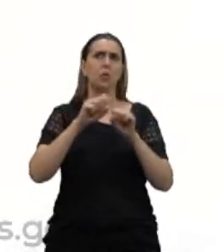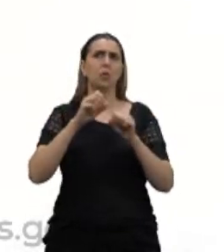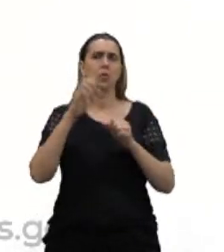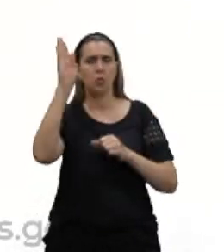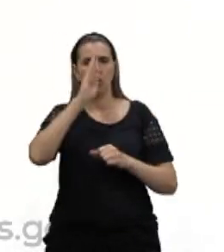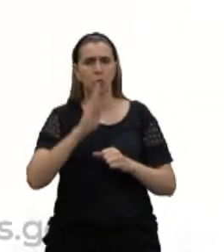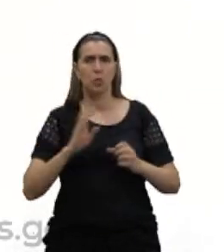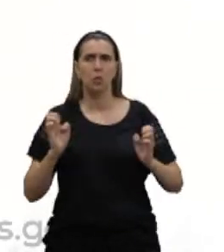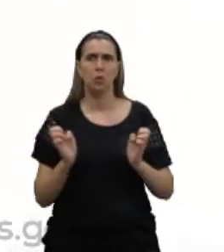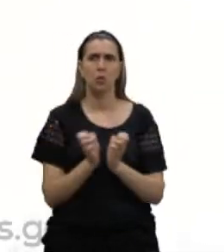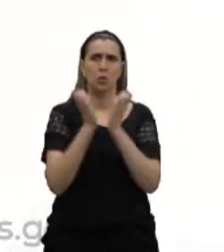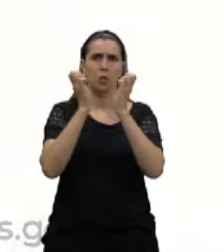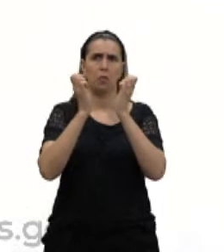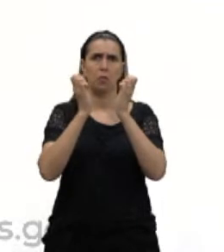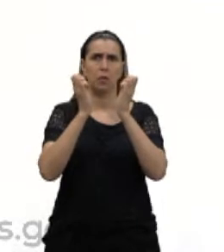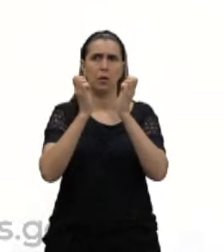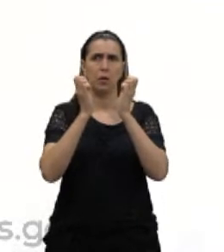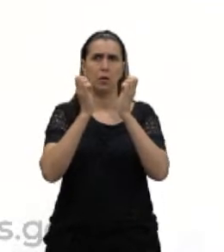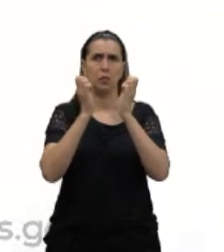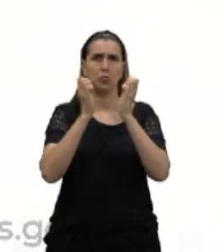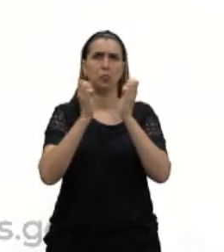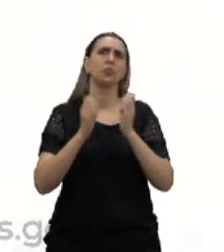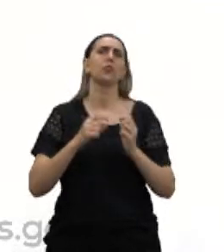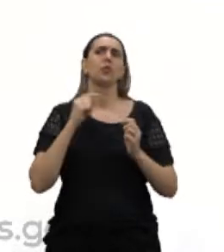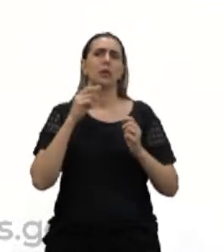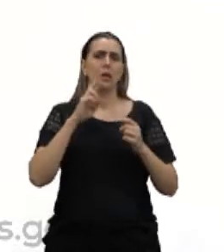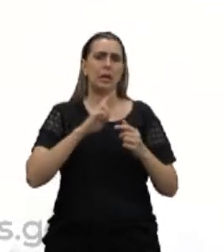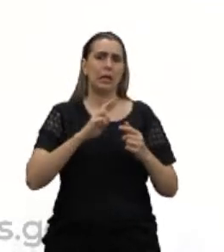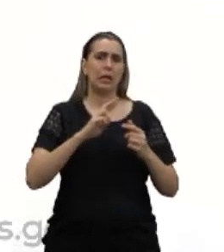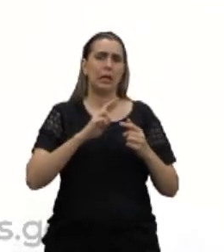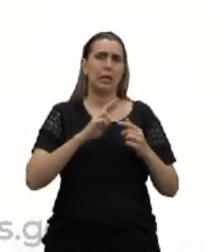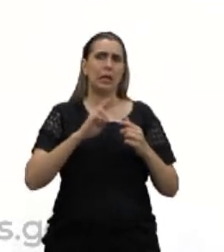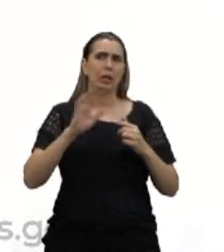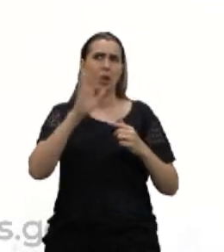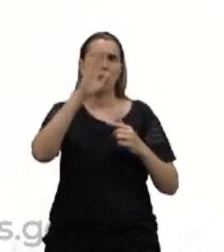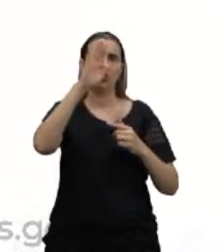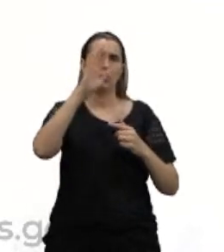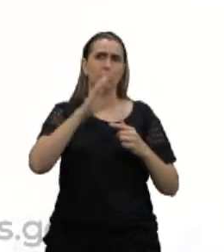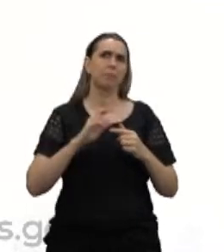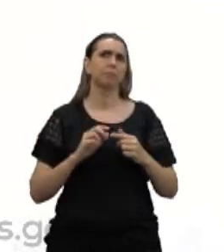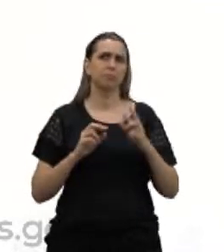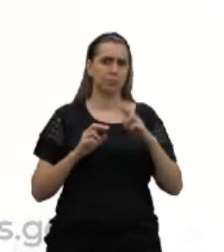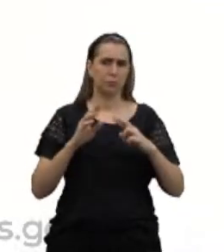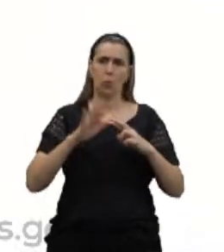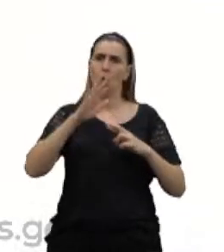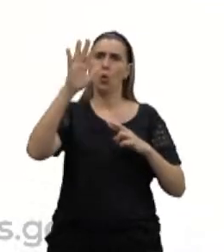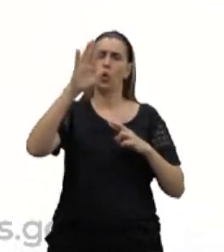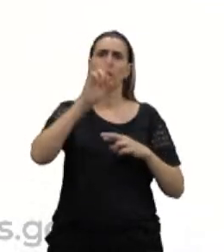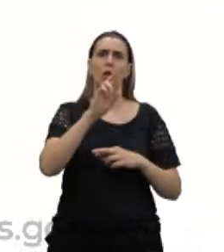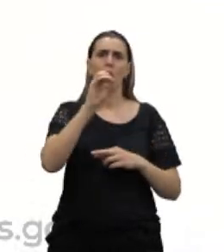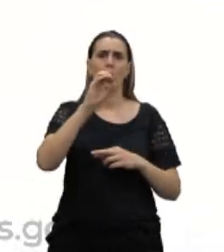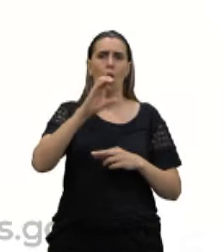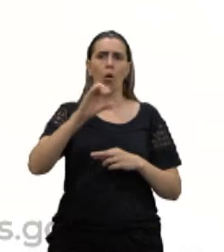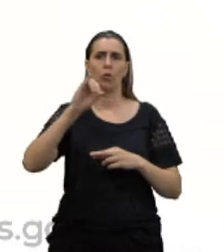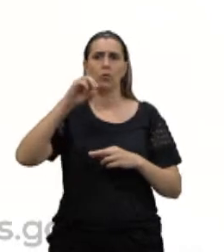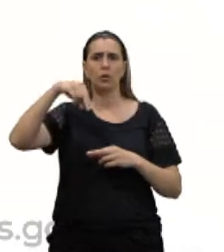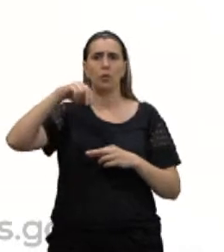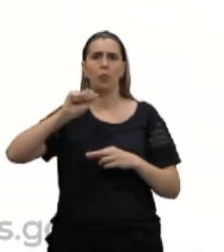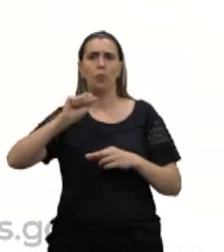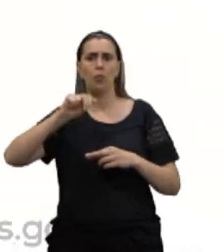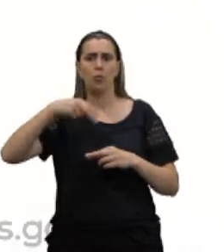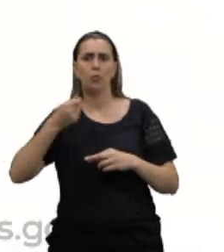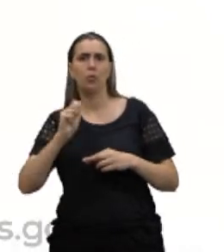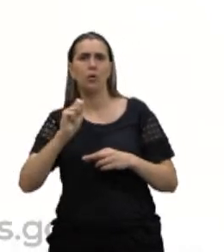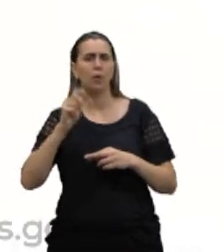e evento na Rocinha, né? O que, que a gente tem ali de erro, né? Eu preciso pensar